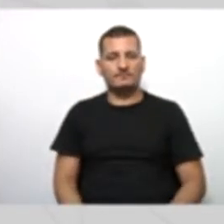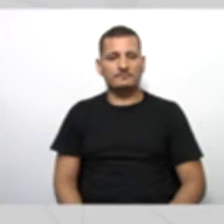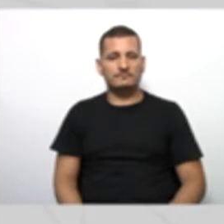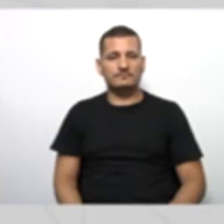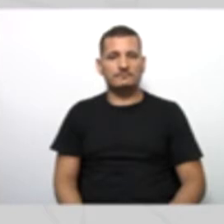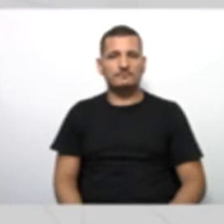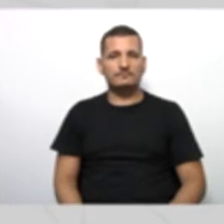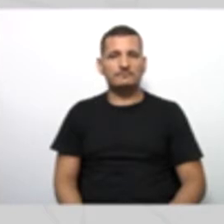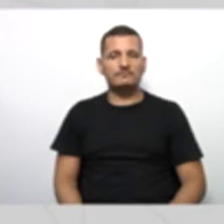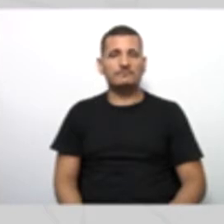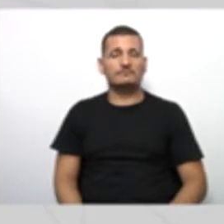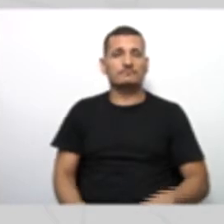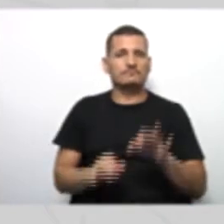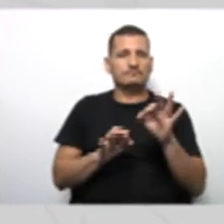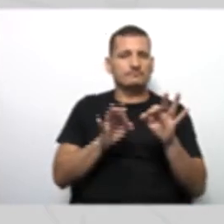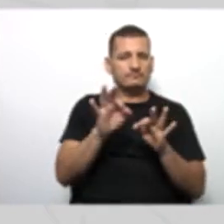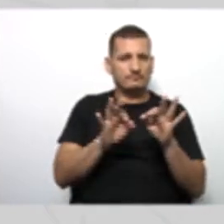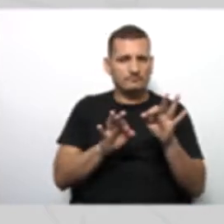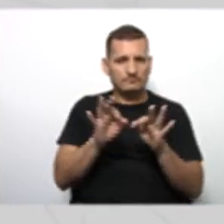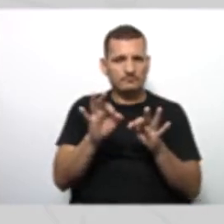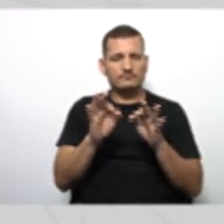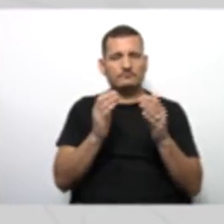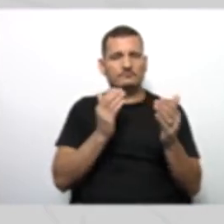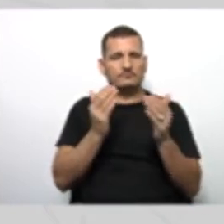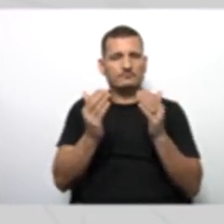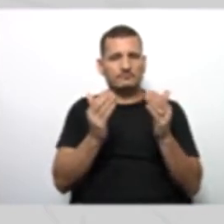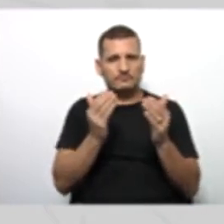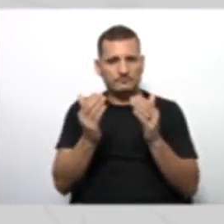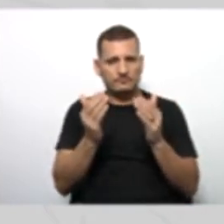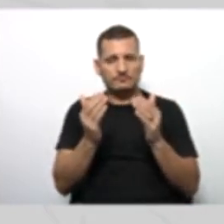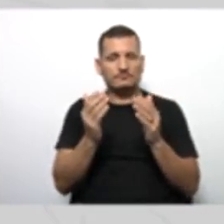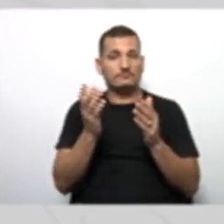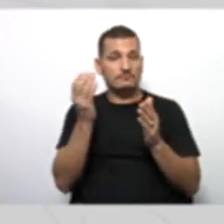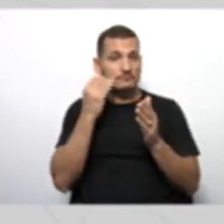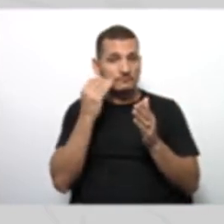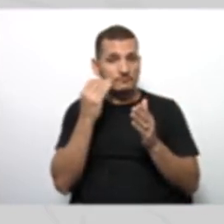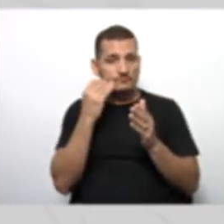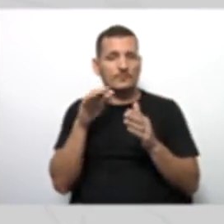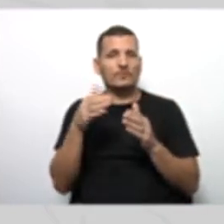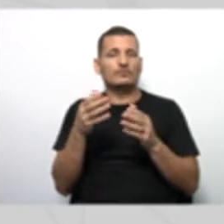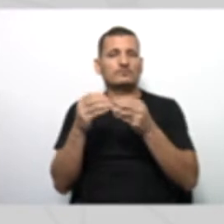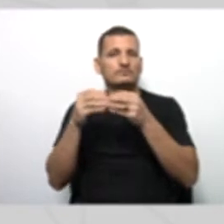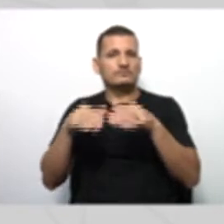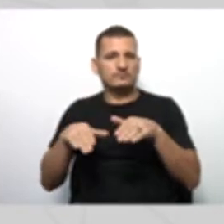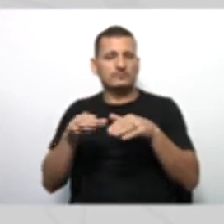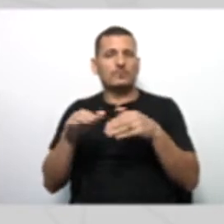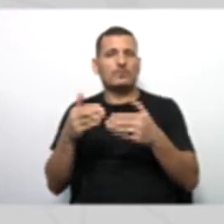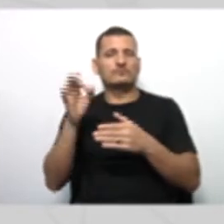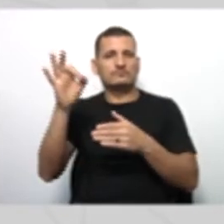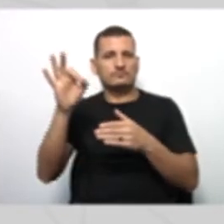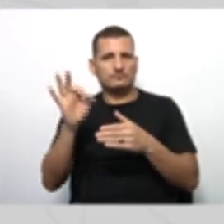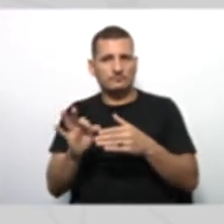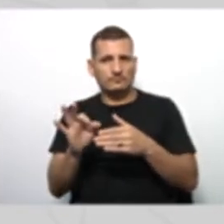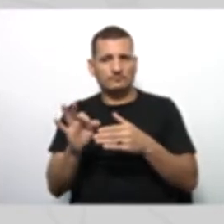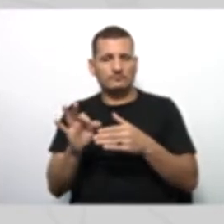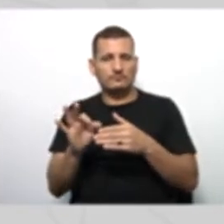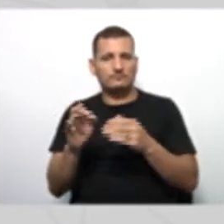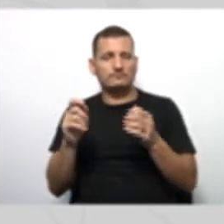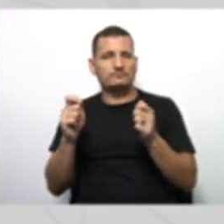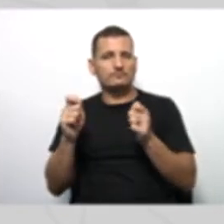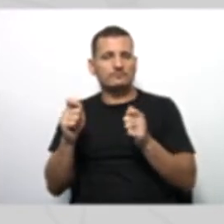com risco nota 4, tá bom, gente? Esse laranja aí é algo que você tem que ter sempre atenção. O que